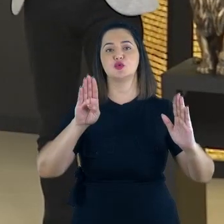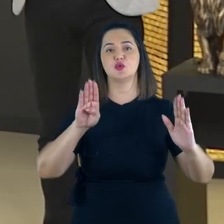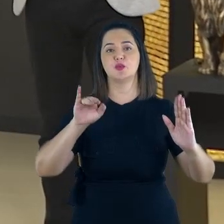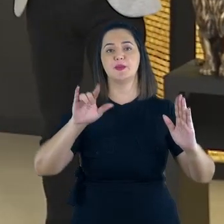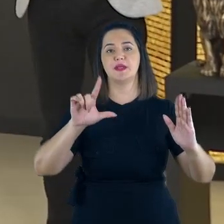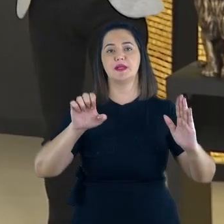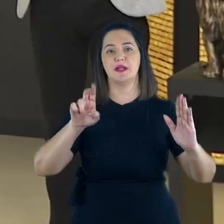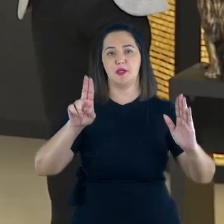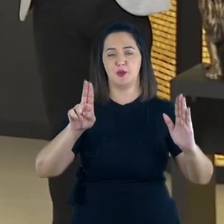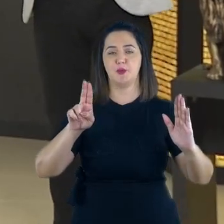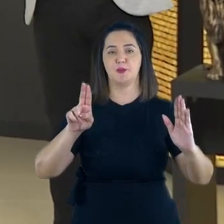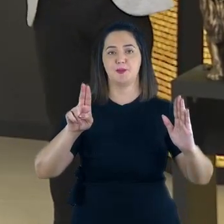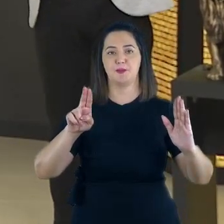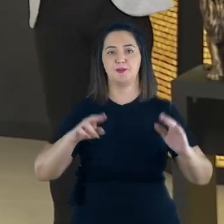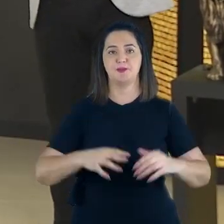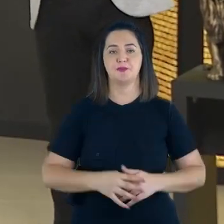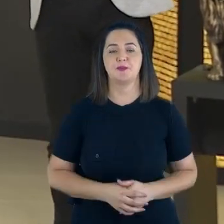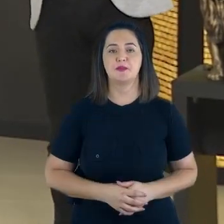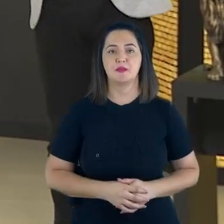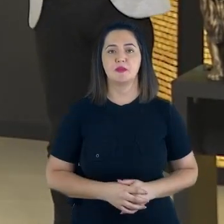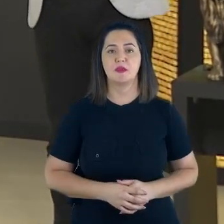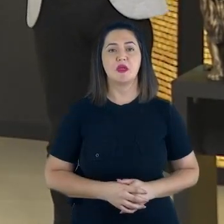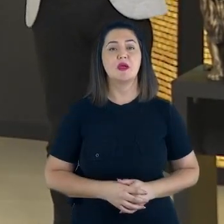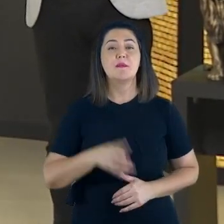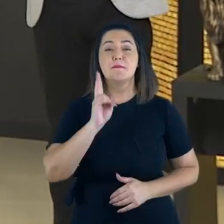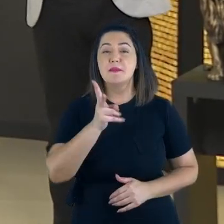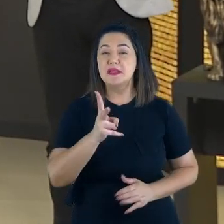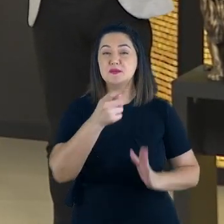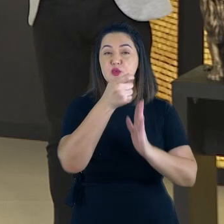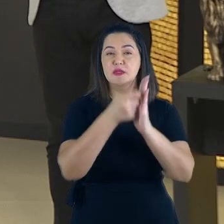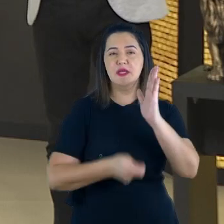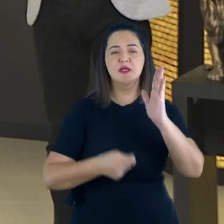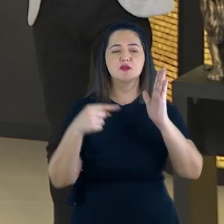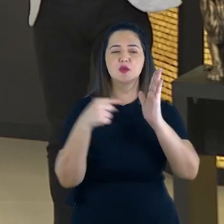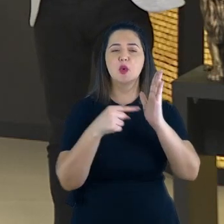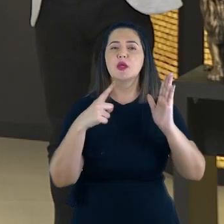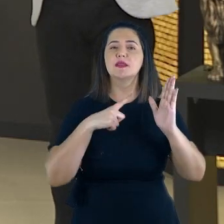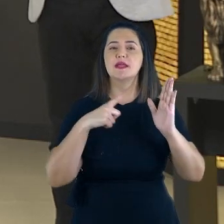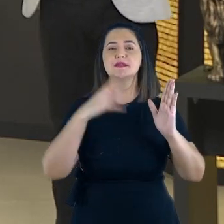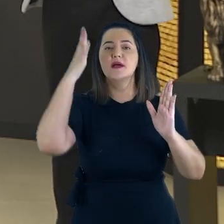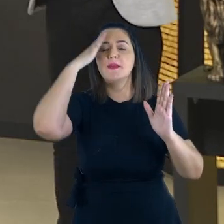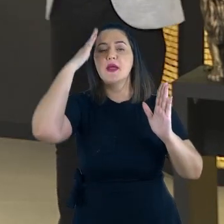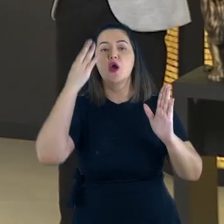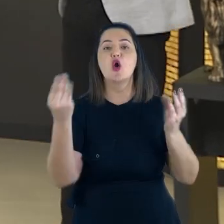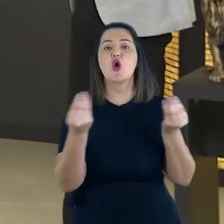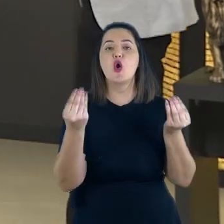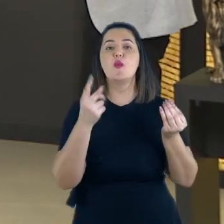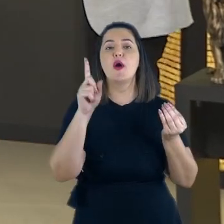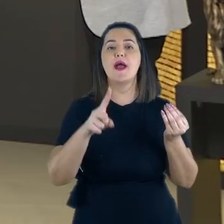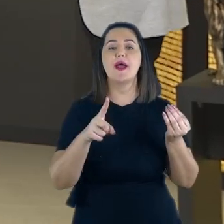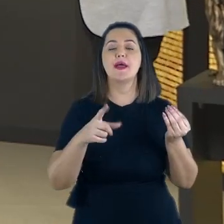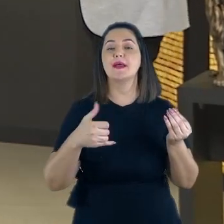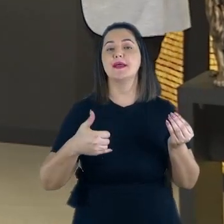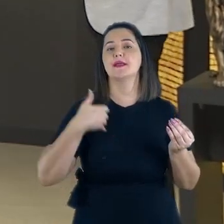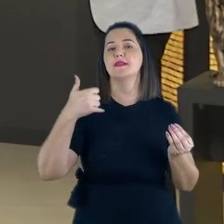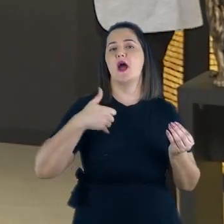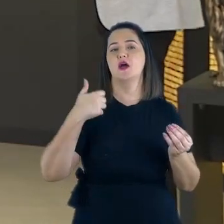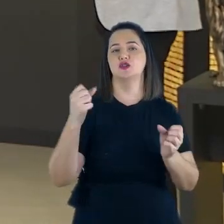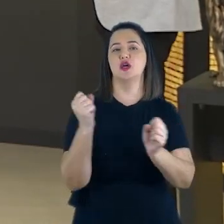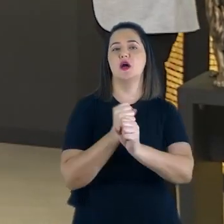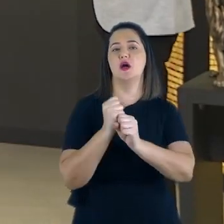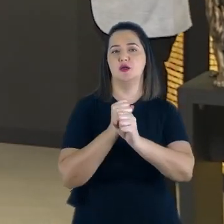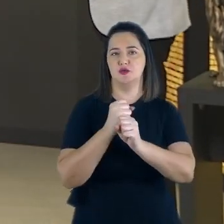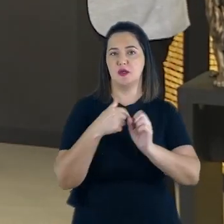quero mostrar para você, nesse mesmo texto, como a idade é apresentada. Ela é dada nessas